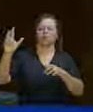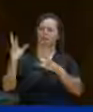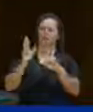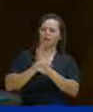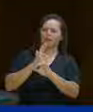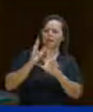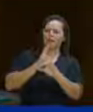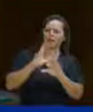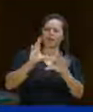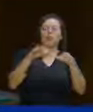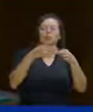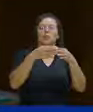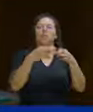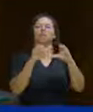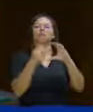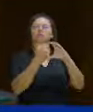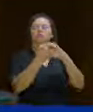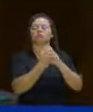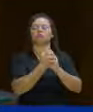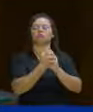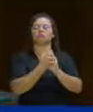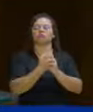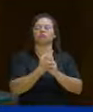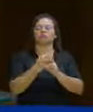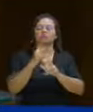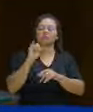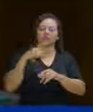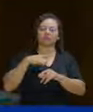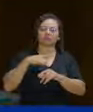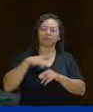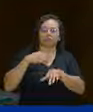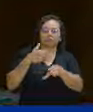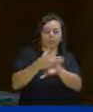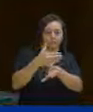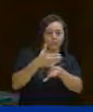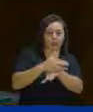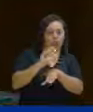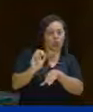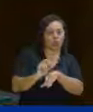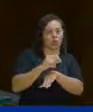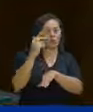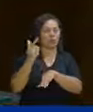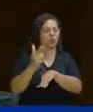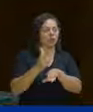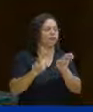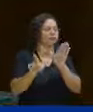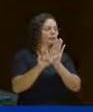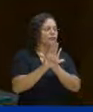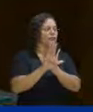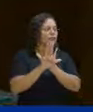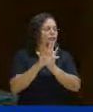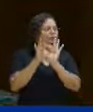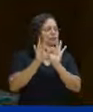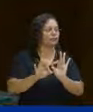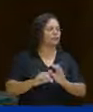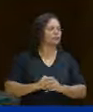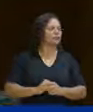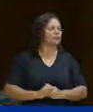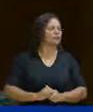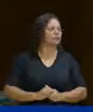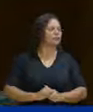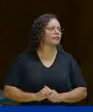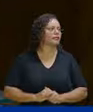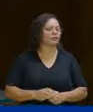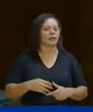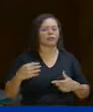atividade partidária, o que enseja a persistência da irregularidade apurada. Fecho aspas.